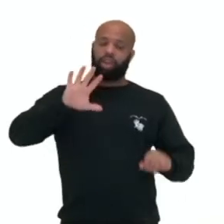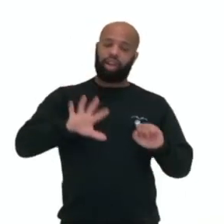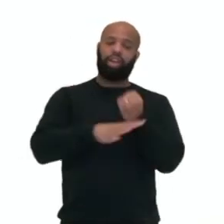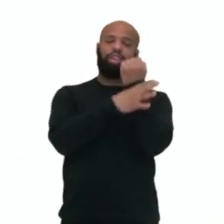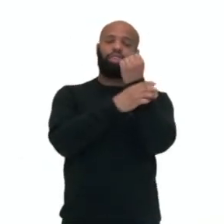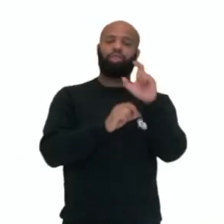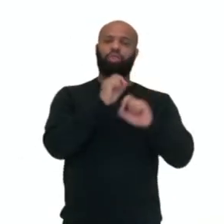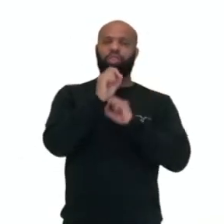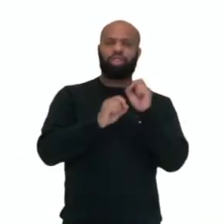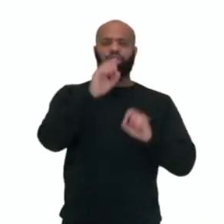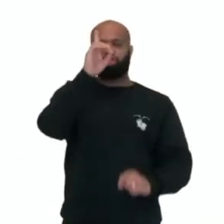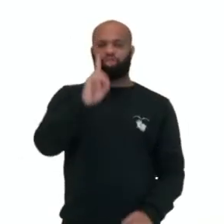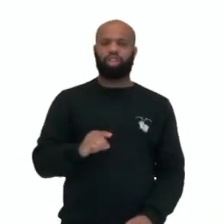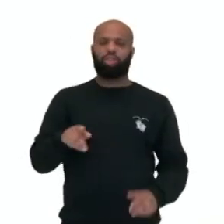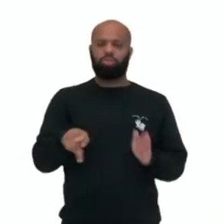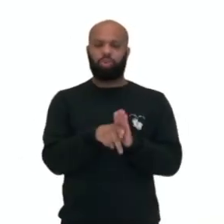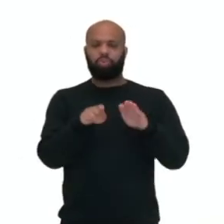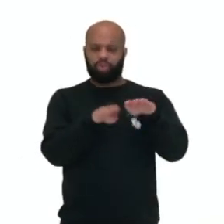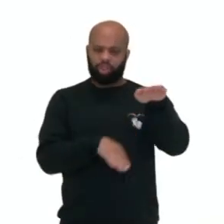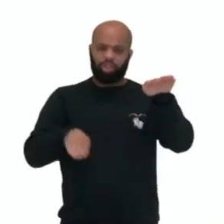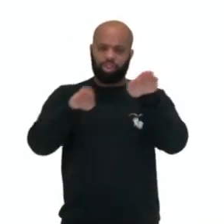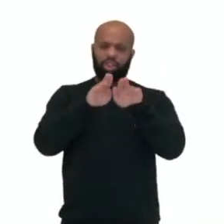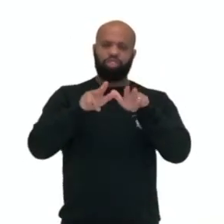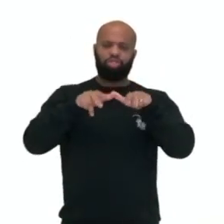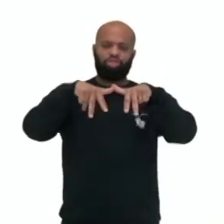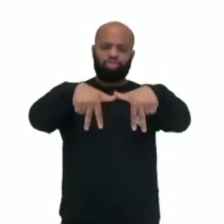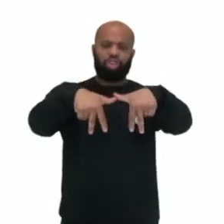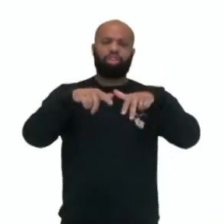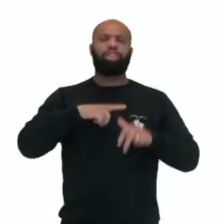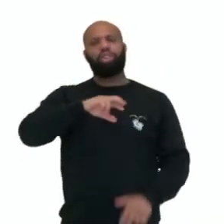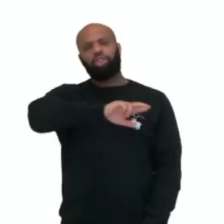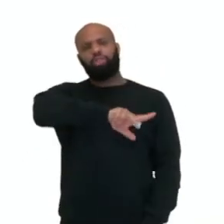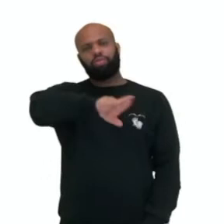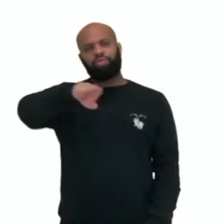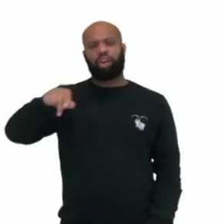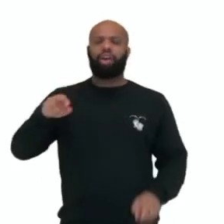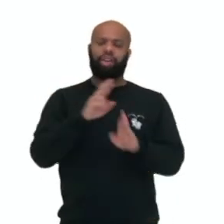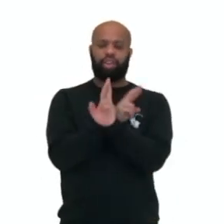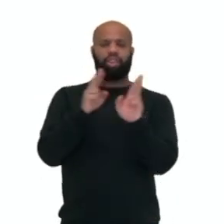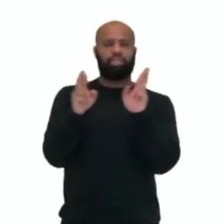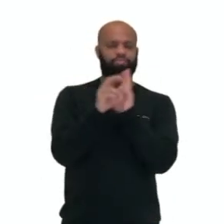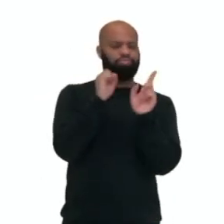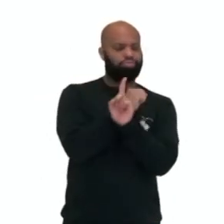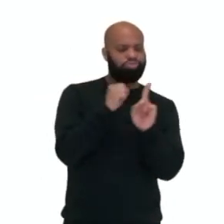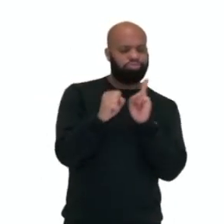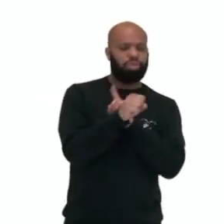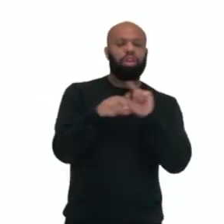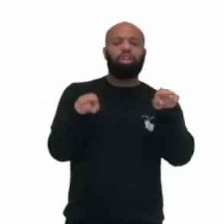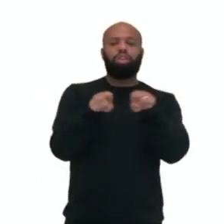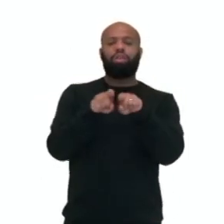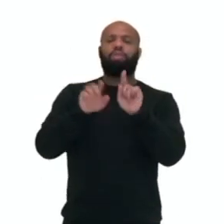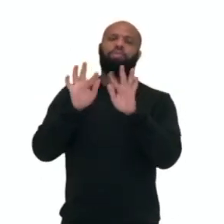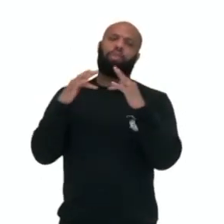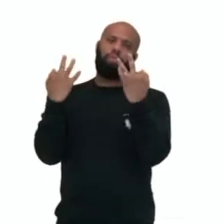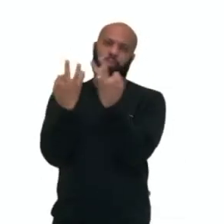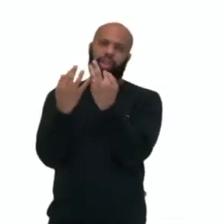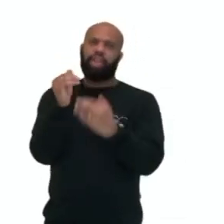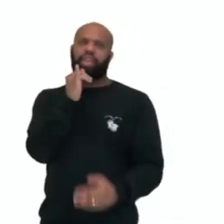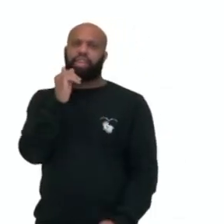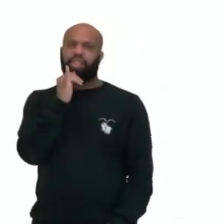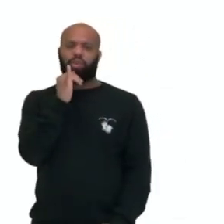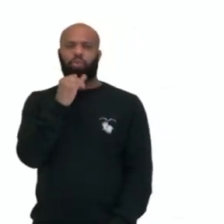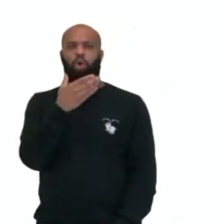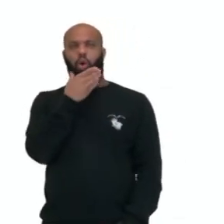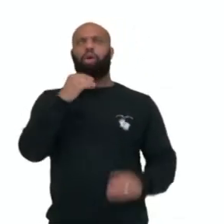direito à igualdade de gênero em todas as relações sociais e familiares, sem mais a questão o homem ser um